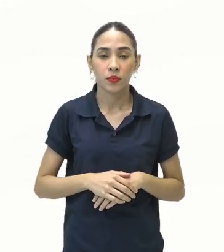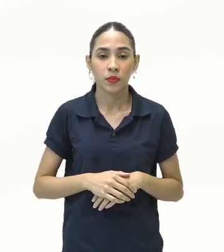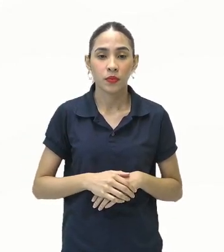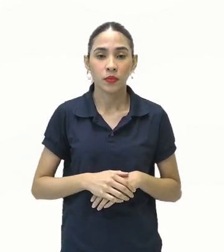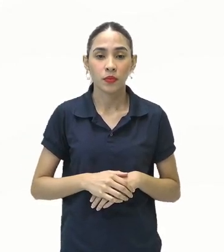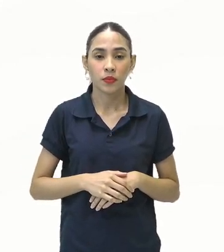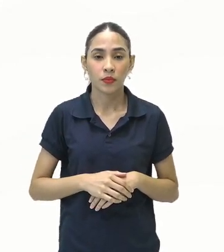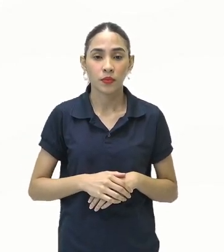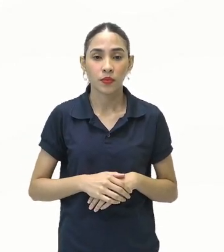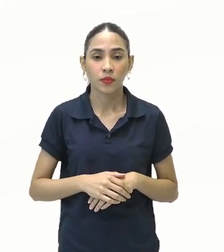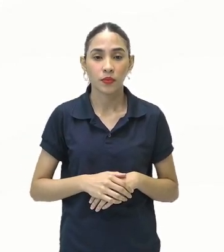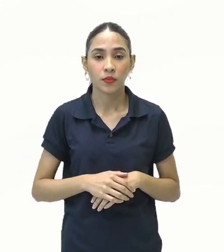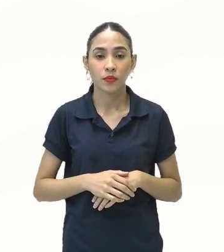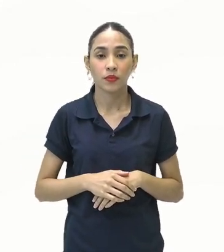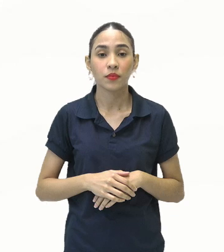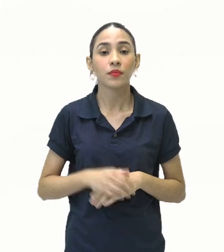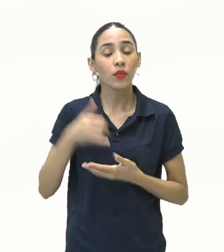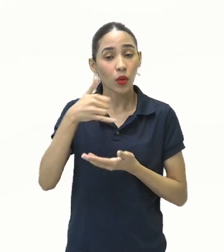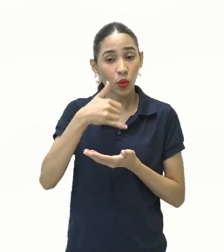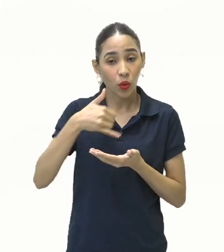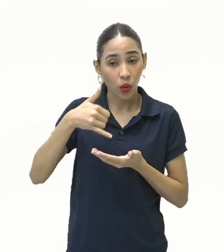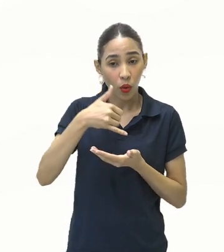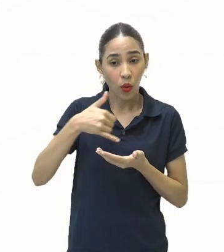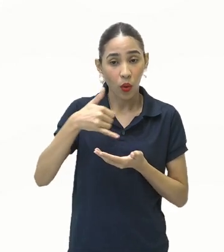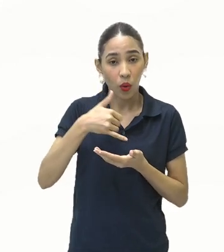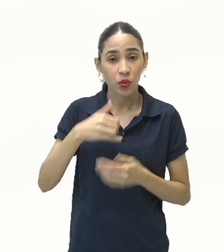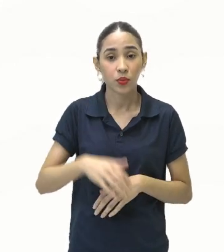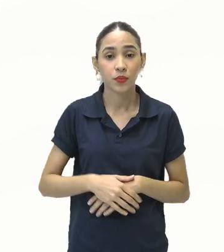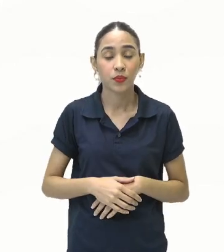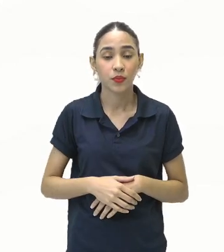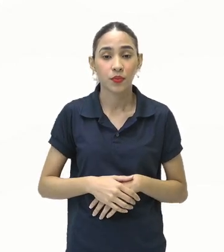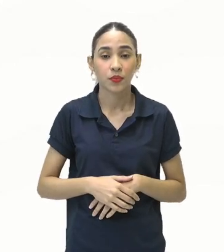Eita. Vai sair óleo.